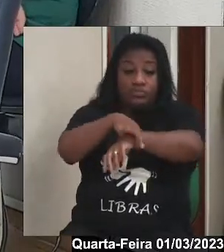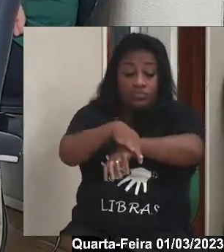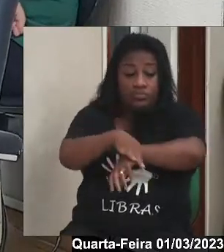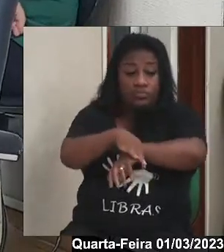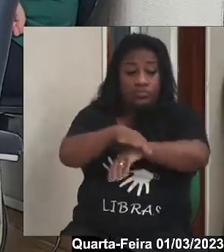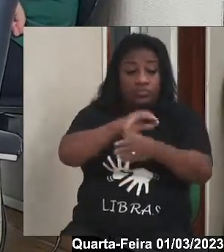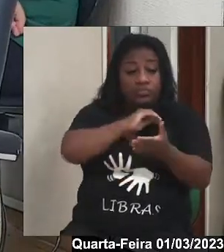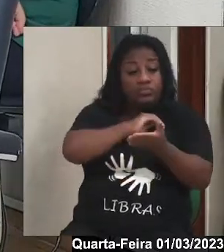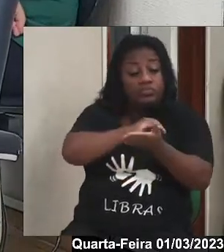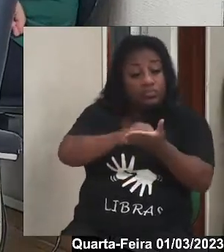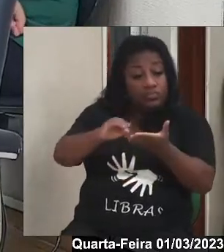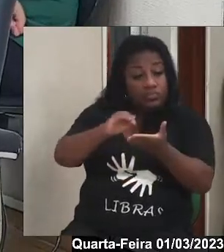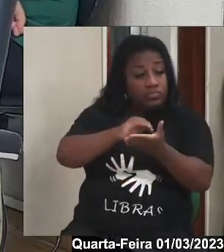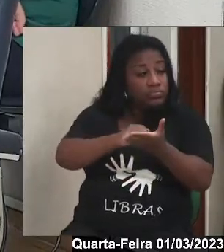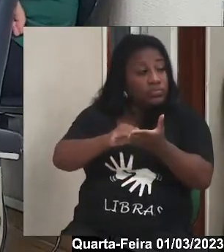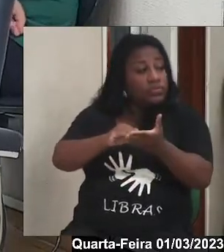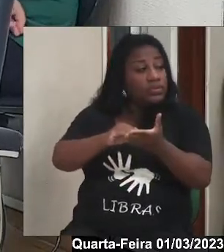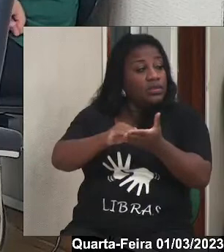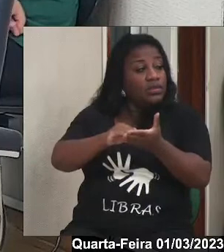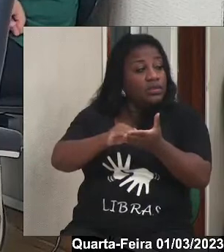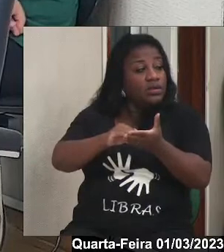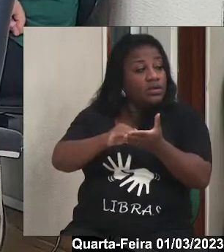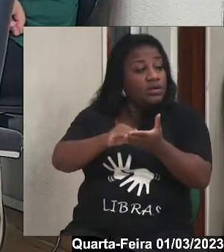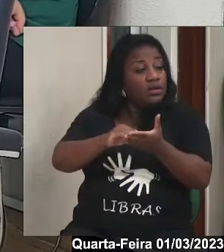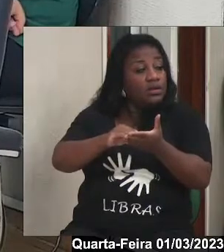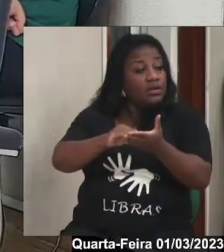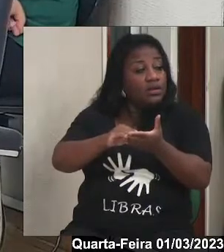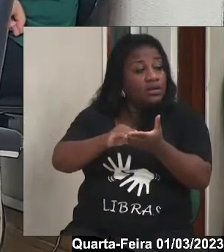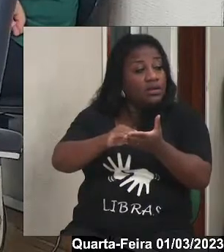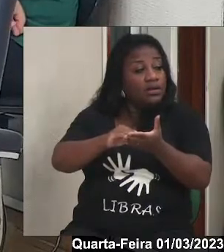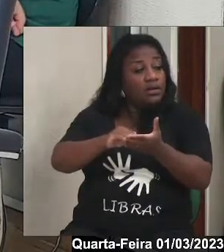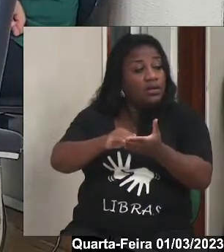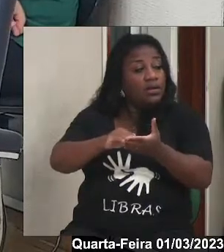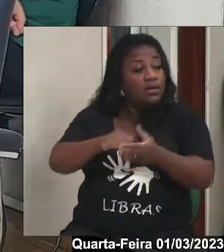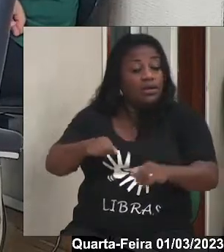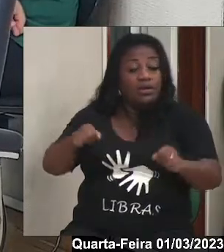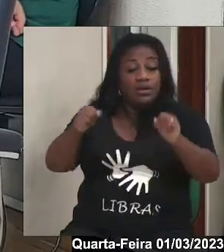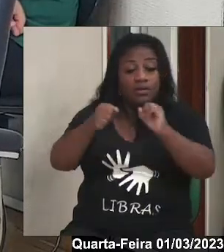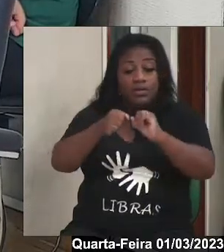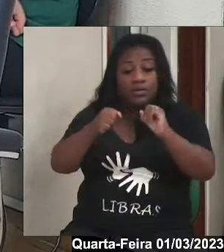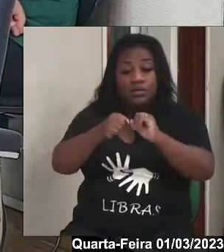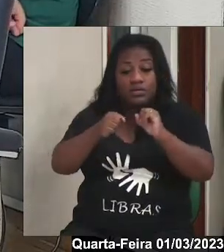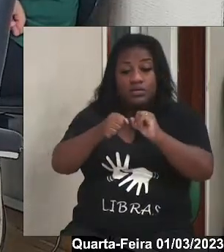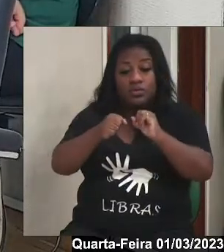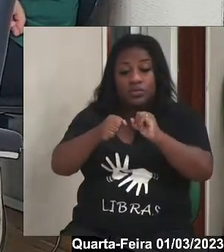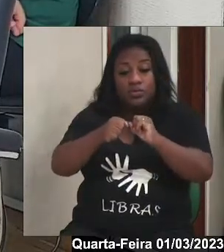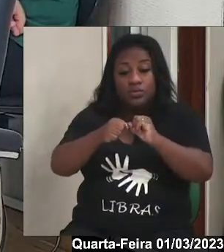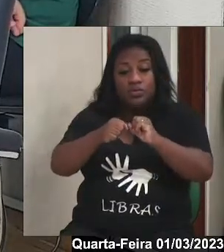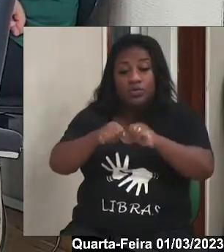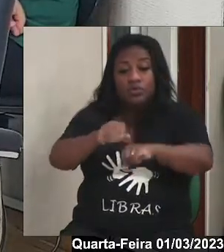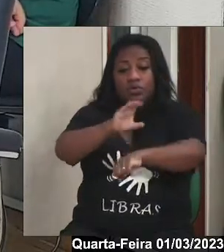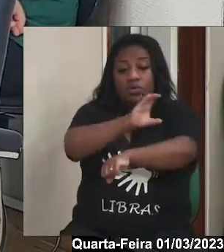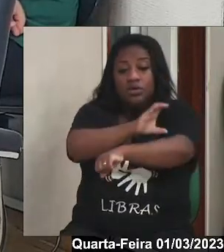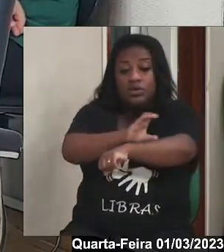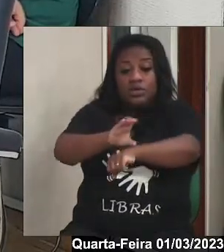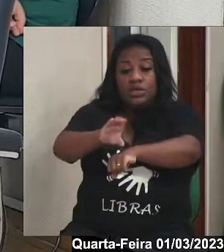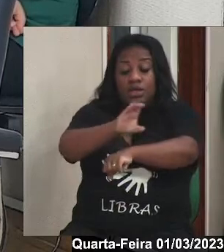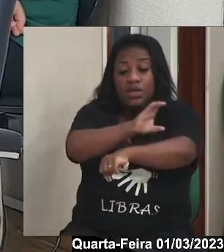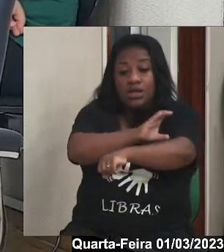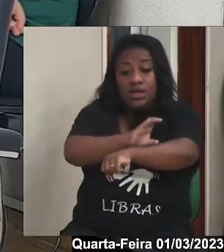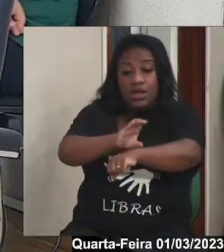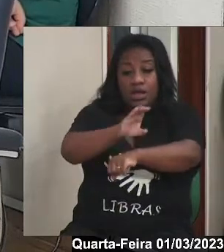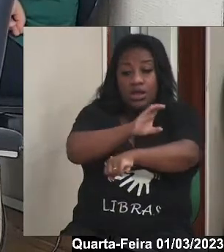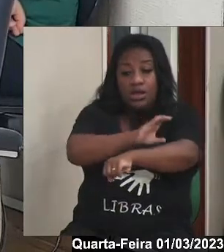publicizar, e o secretário está aqui, seria muito importante, secretário, a gente fazer um curso de reciclagem pensando